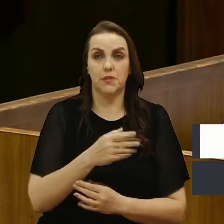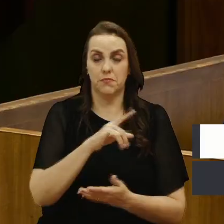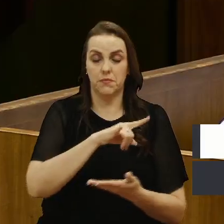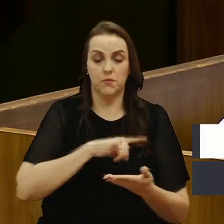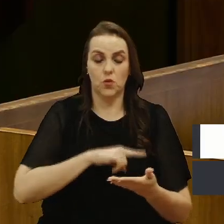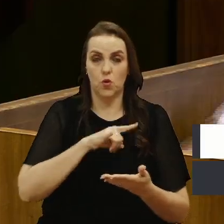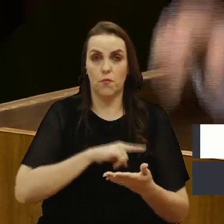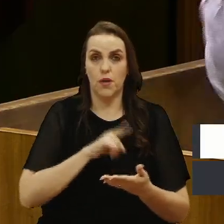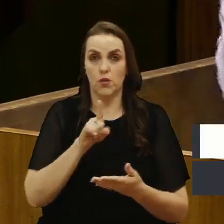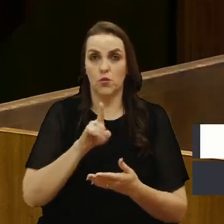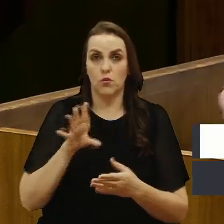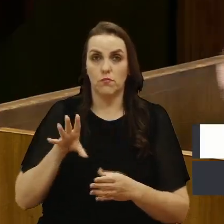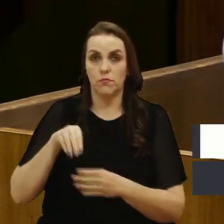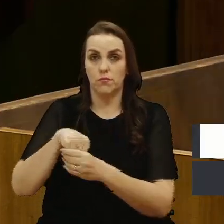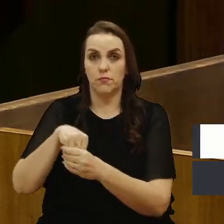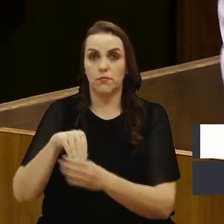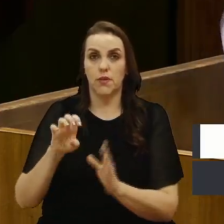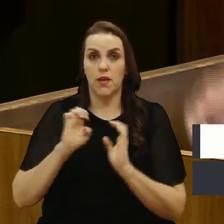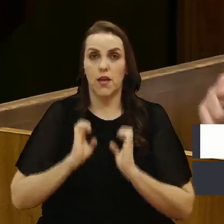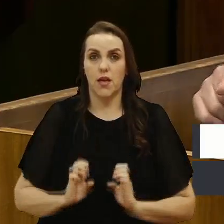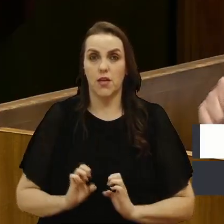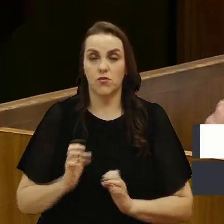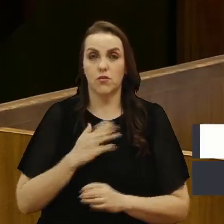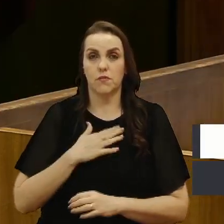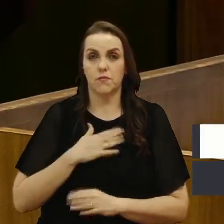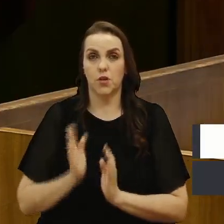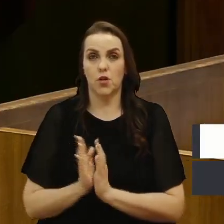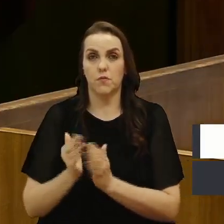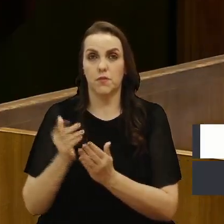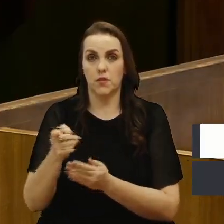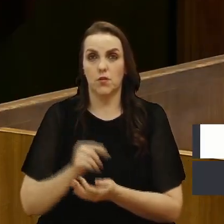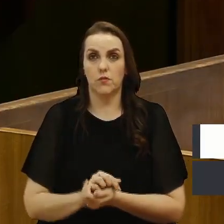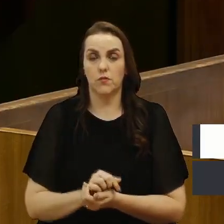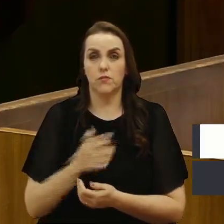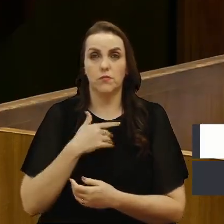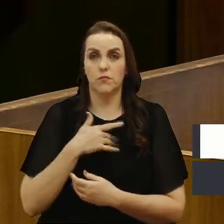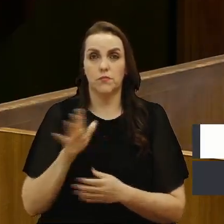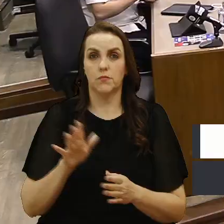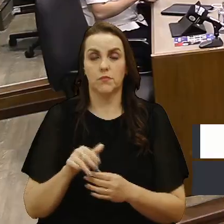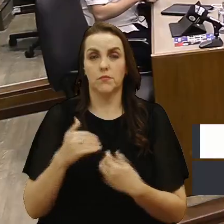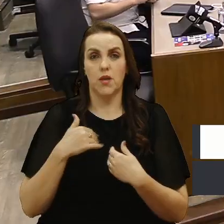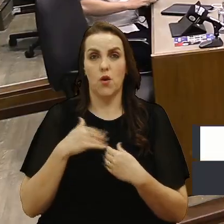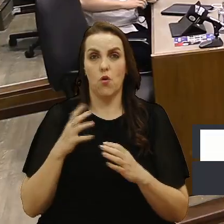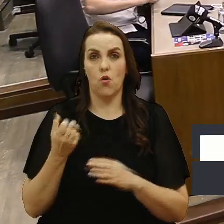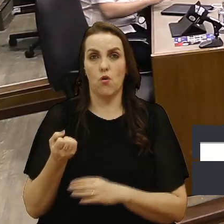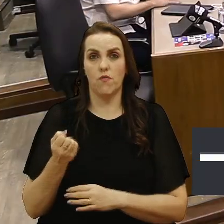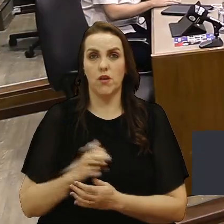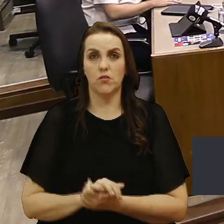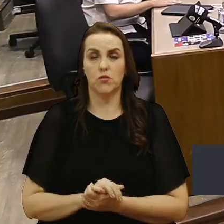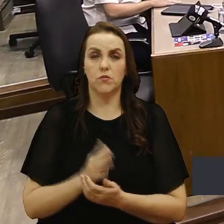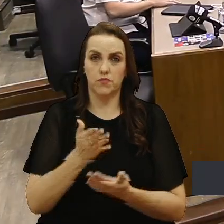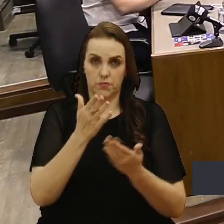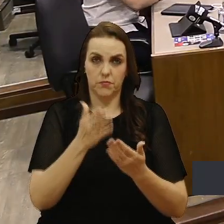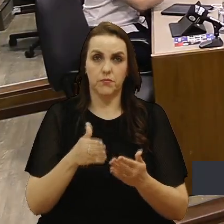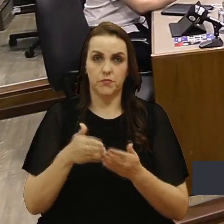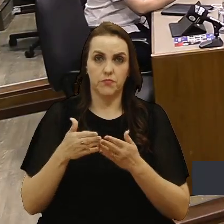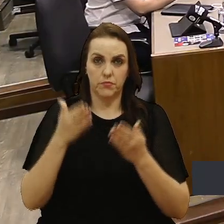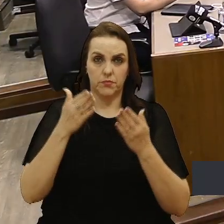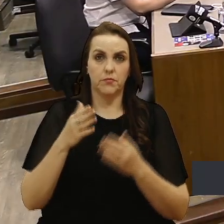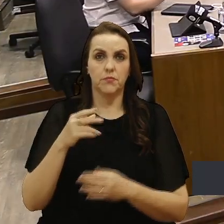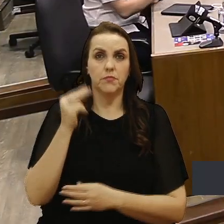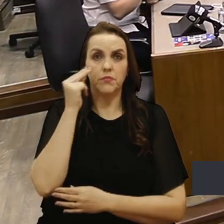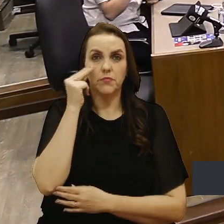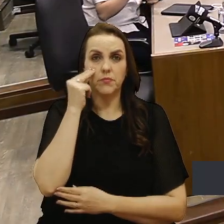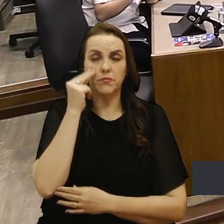Caso contrário, o covarde não serei eu. Sua parte, vereador Libardi. Obrigado. Eu só queria, vereador Santo